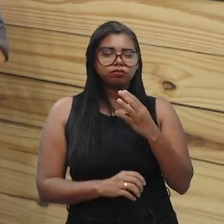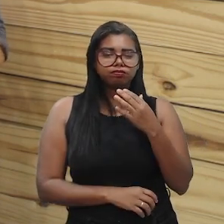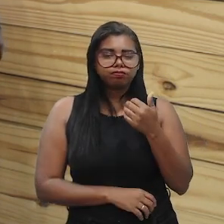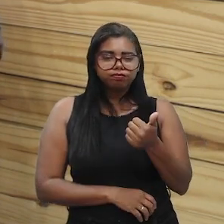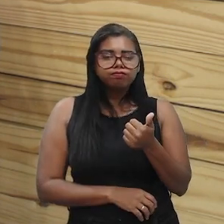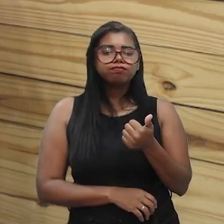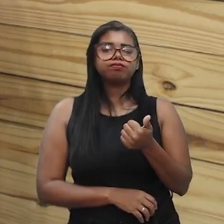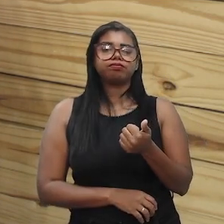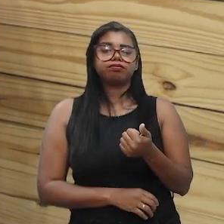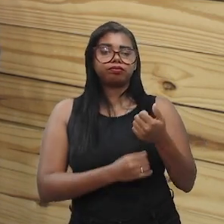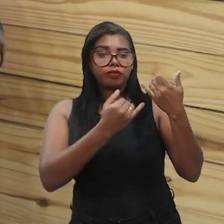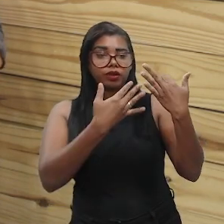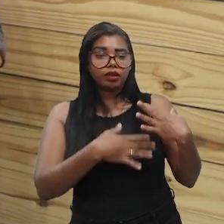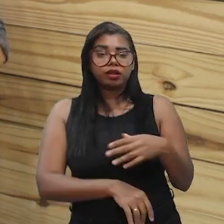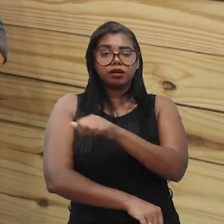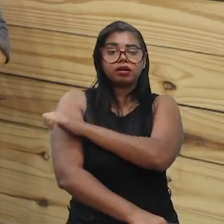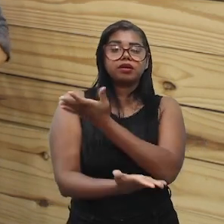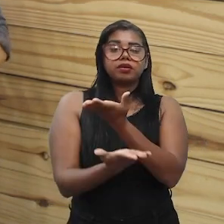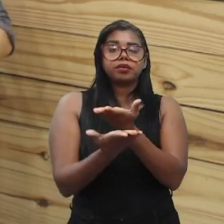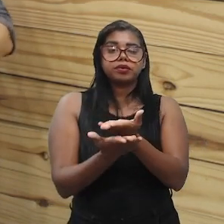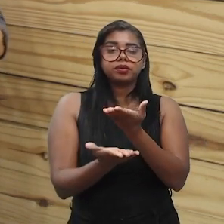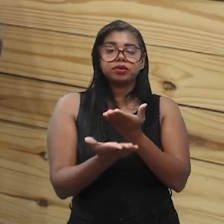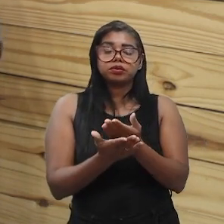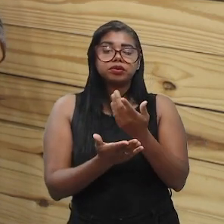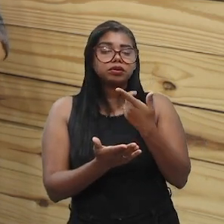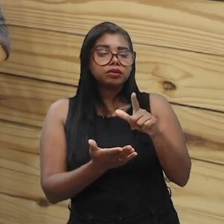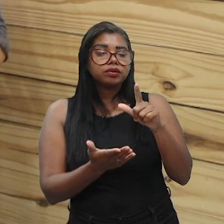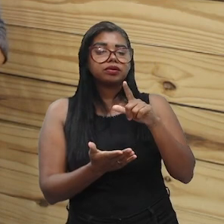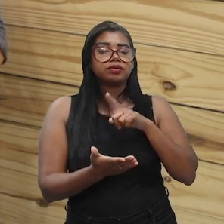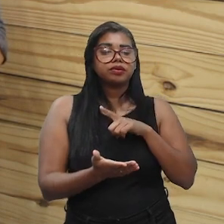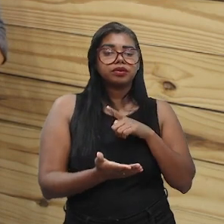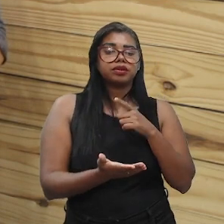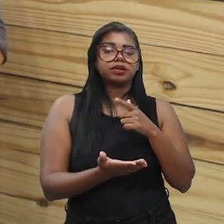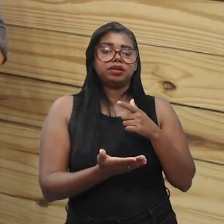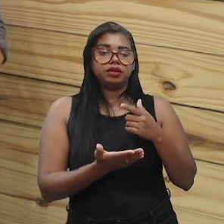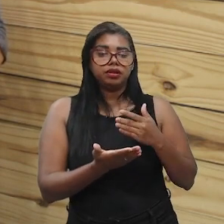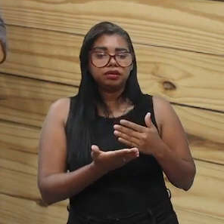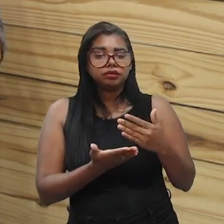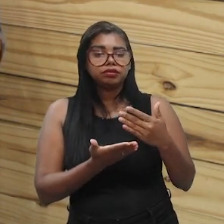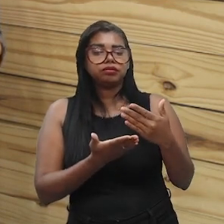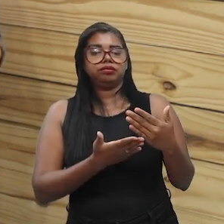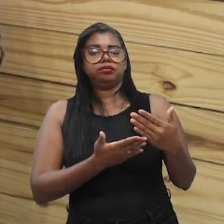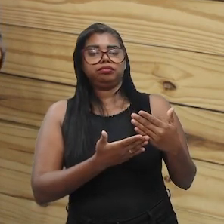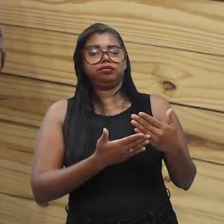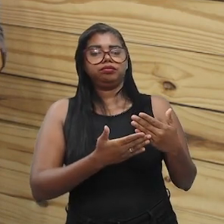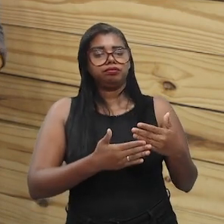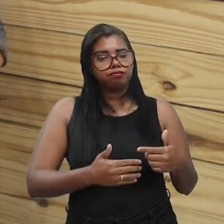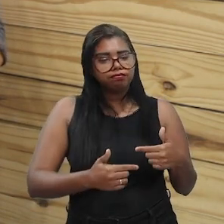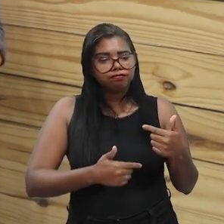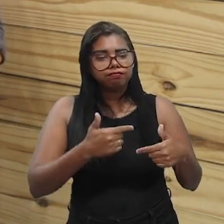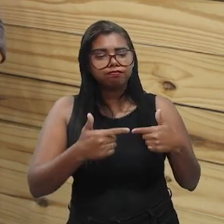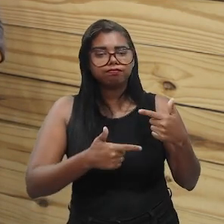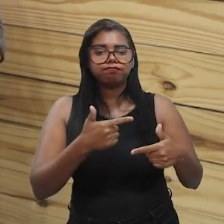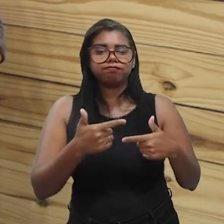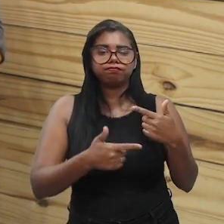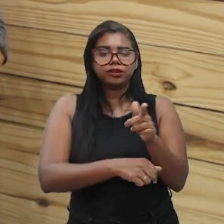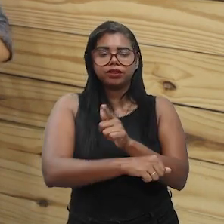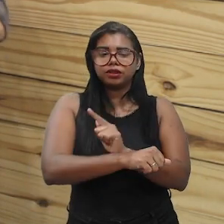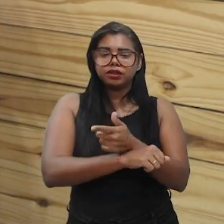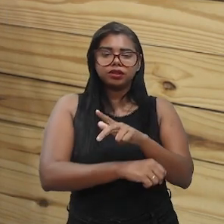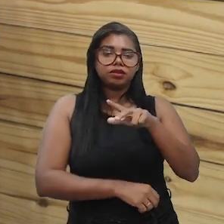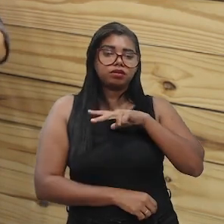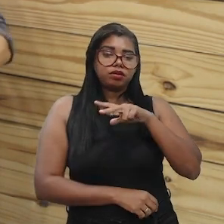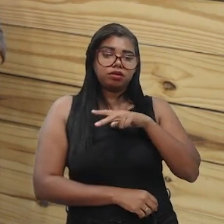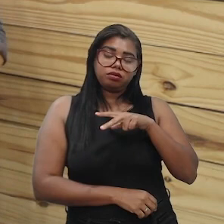falar para aquele aluno que ainda não teve a oportunidade de ingressar no mercado de trabalho. seja na gestão pública ou na gestão privada, ou